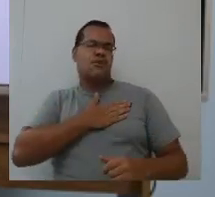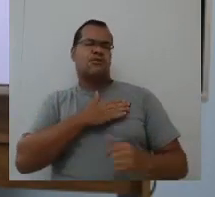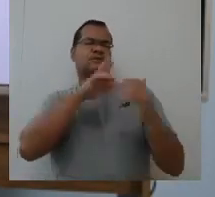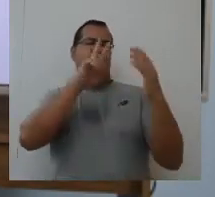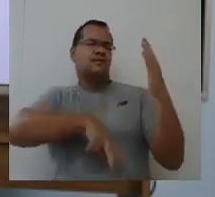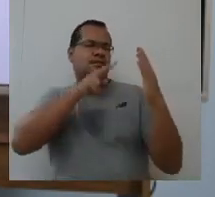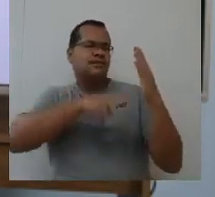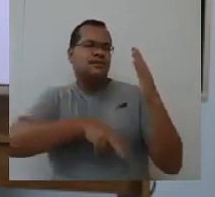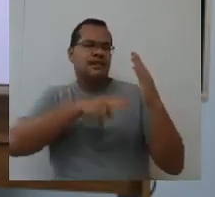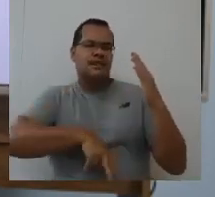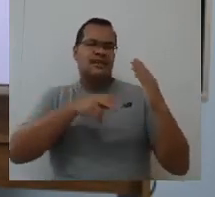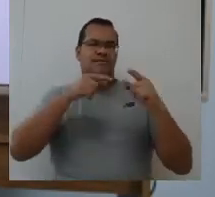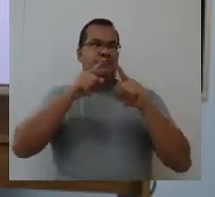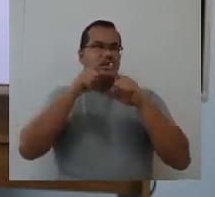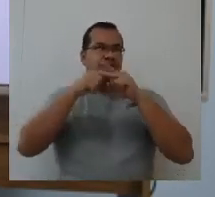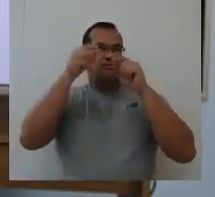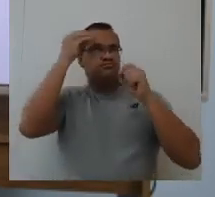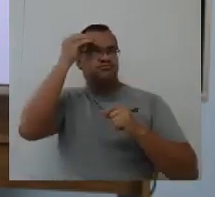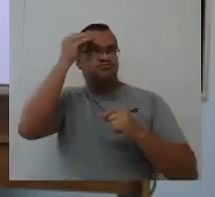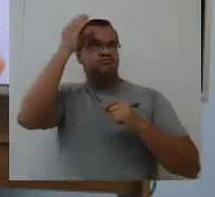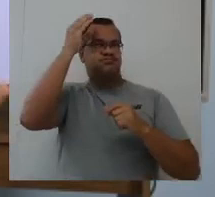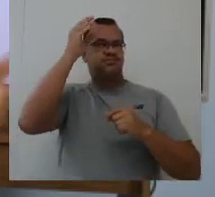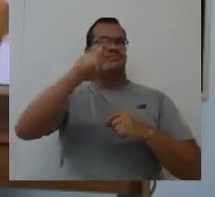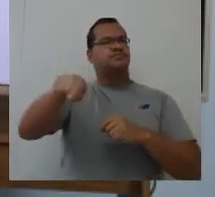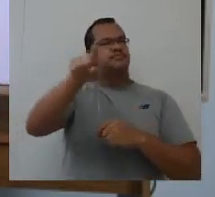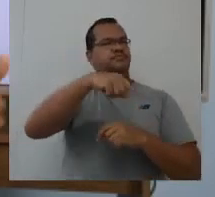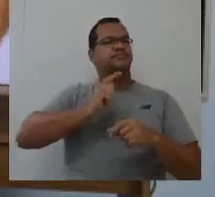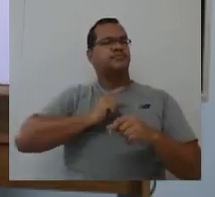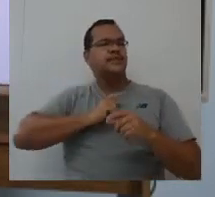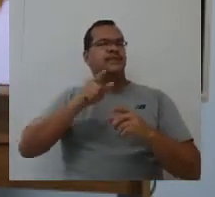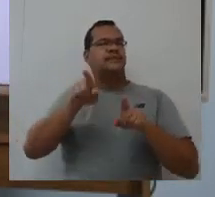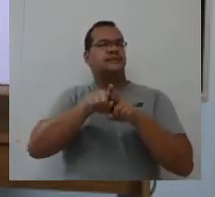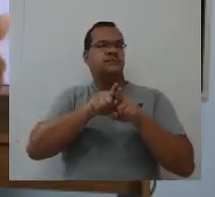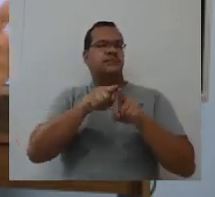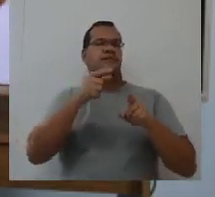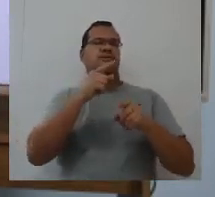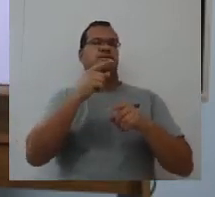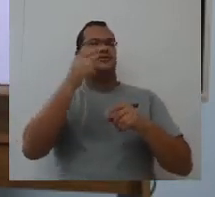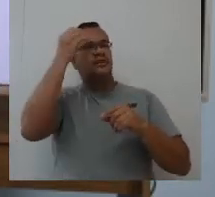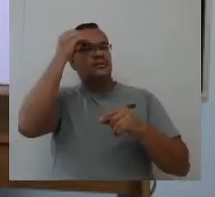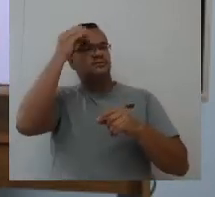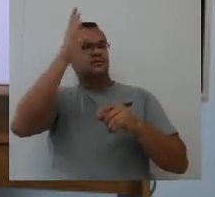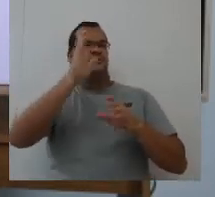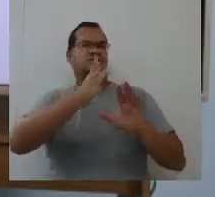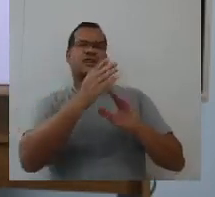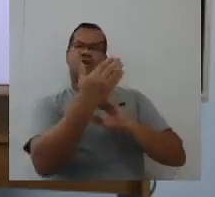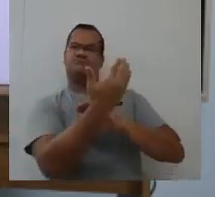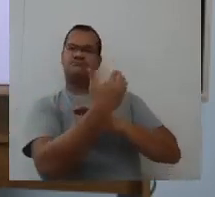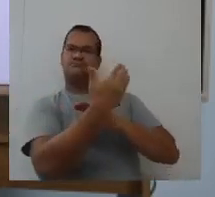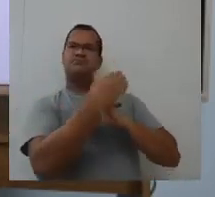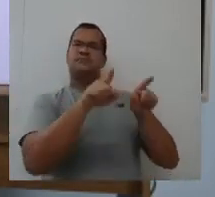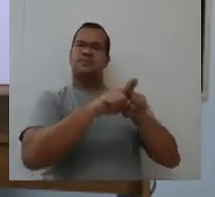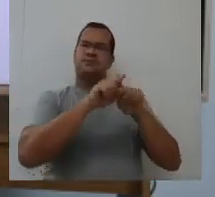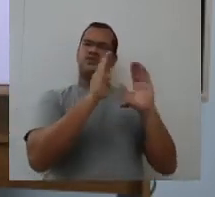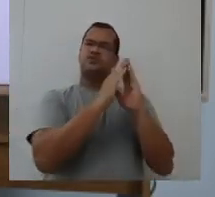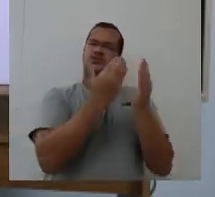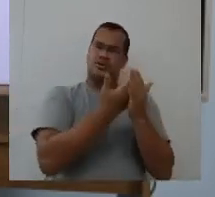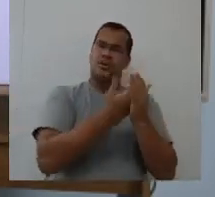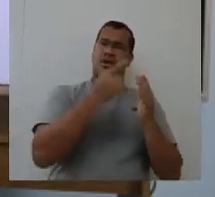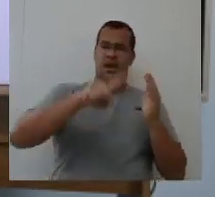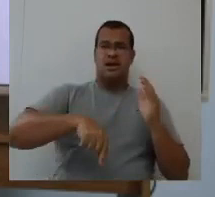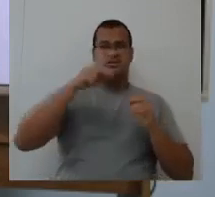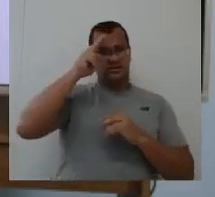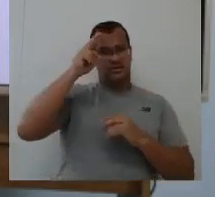para construir uma mentalidade diferenciada a partir da contribuição do conhecimento que a gente tem na escola. E história é uma das